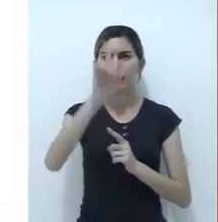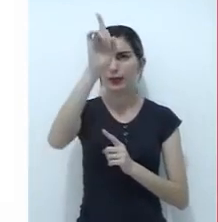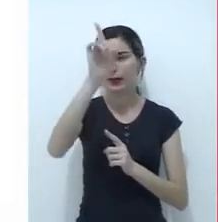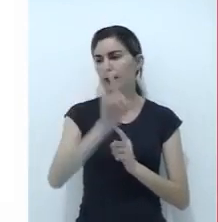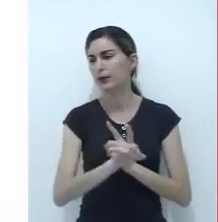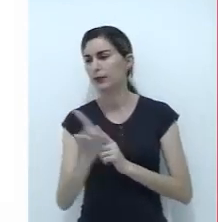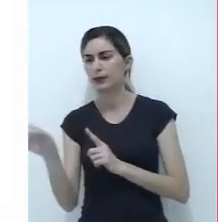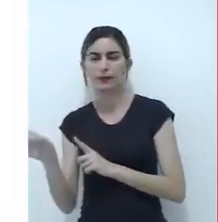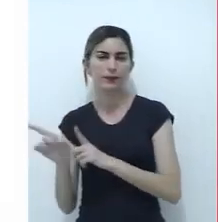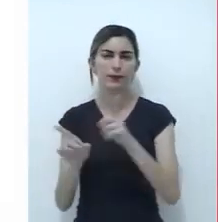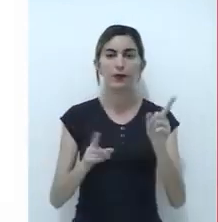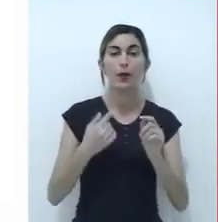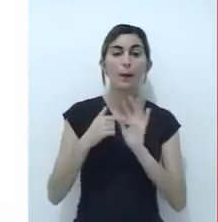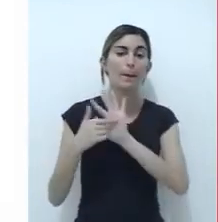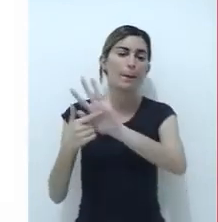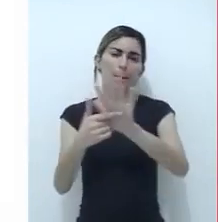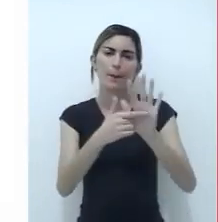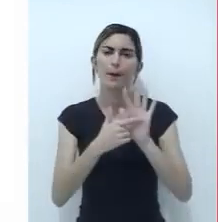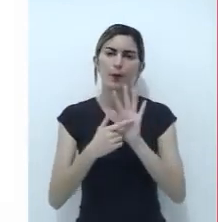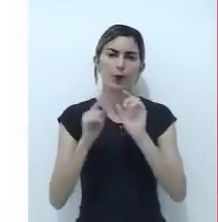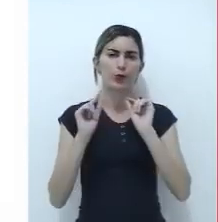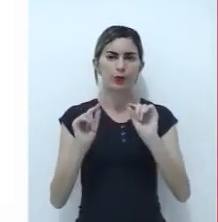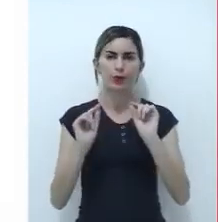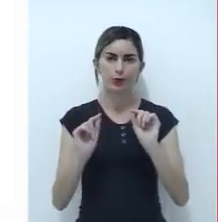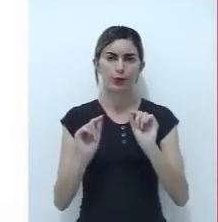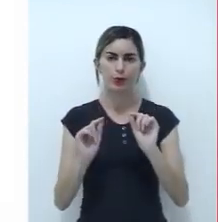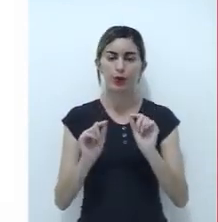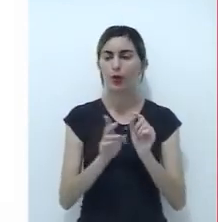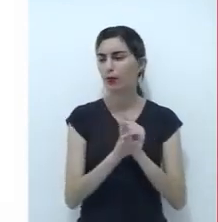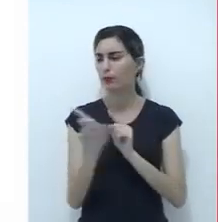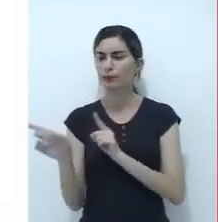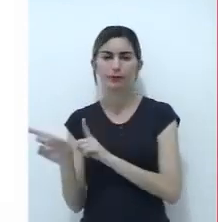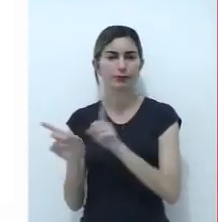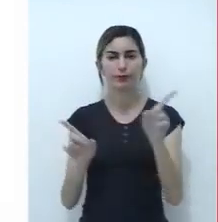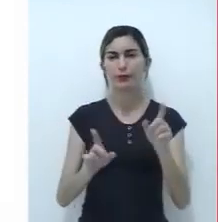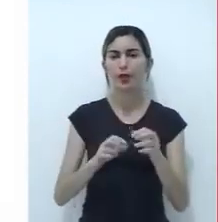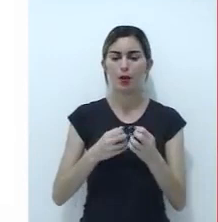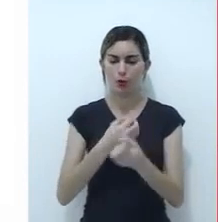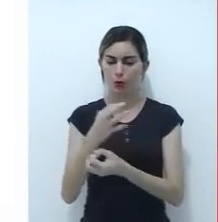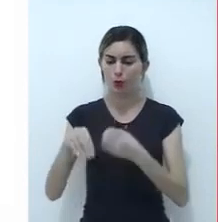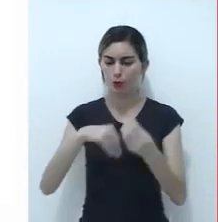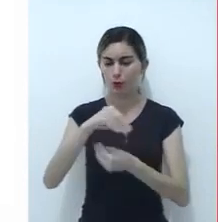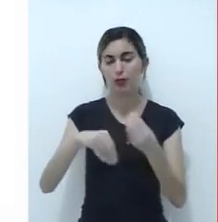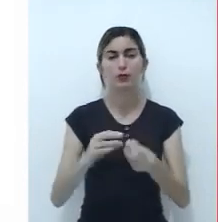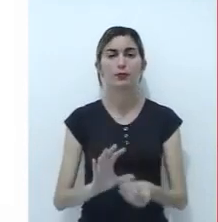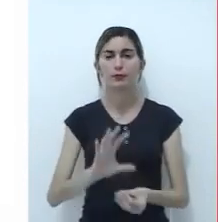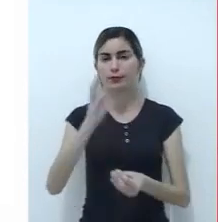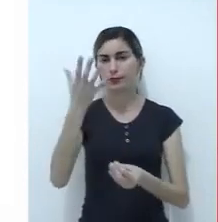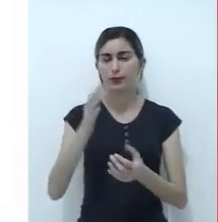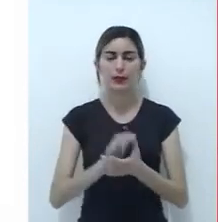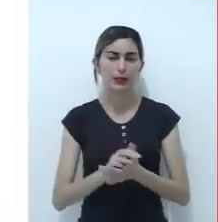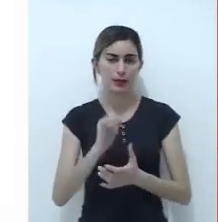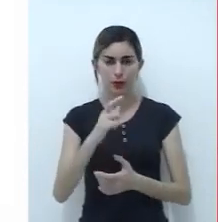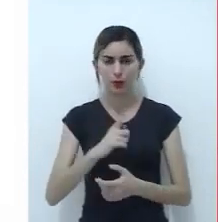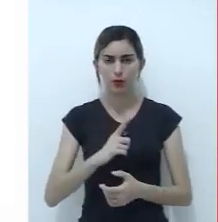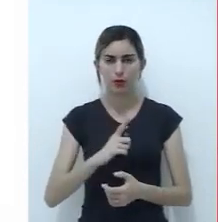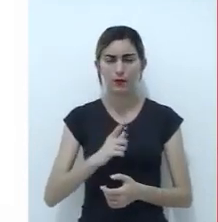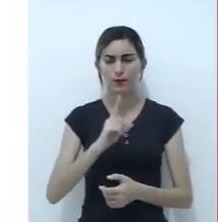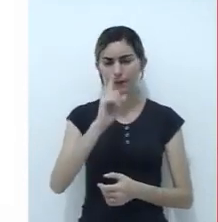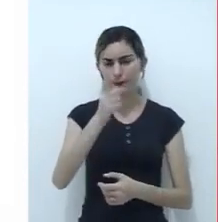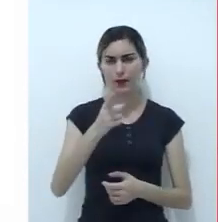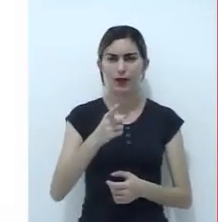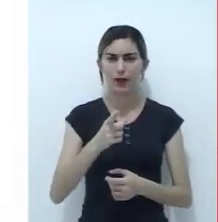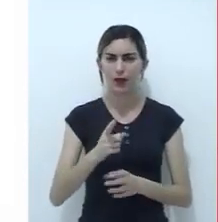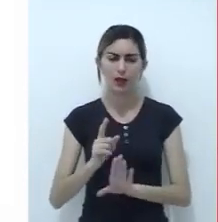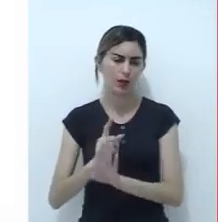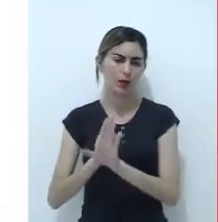para a esquerda, que vai indicar na realidade o quê? O sentido em que a reação está acontecendo. Então, se eu tenho uma seta que está